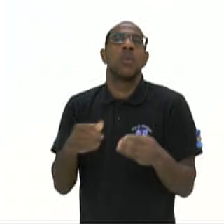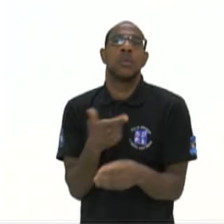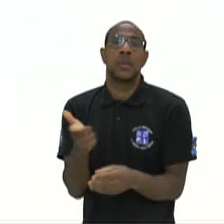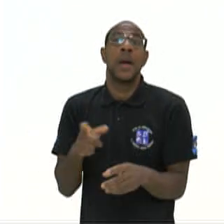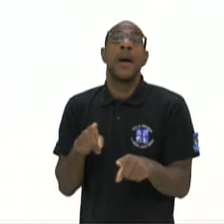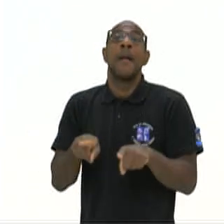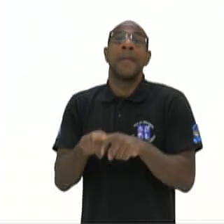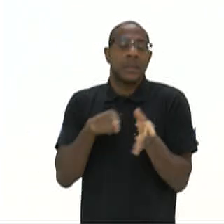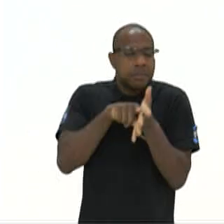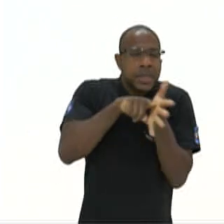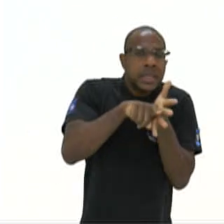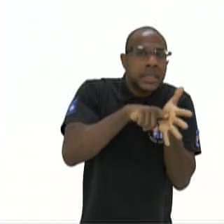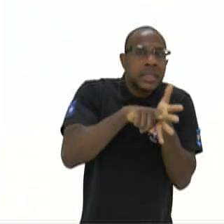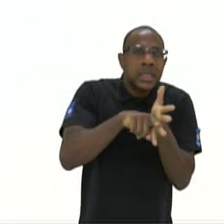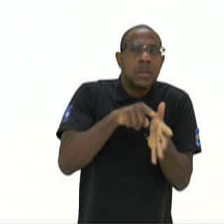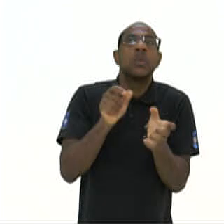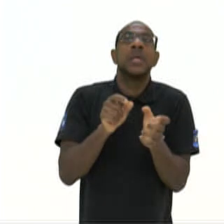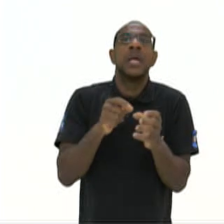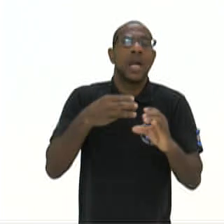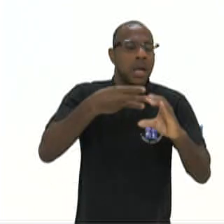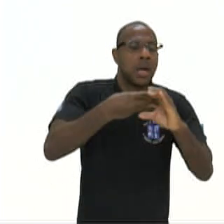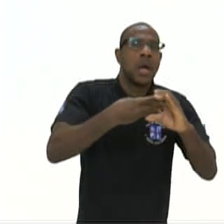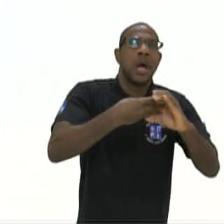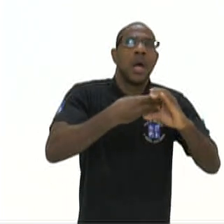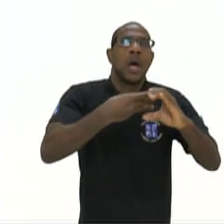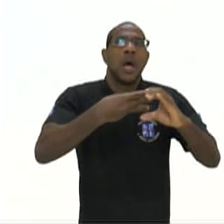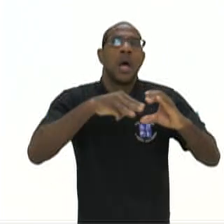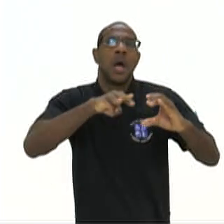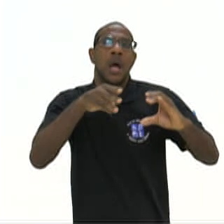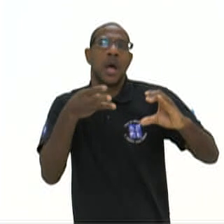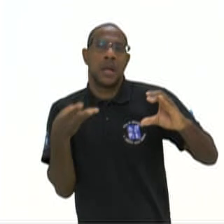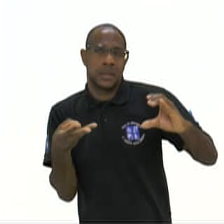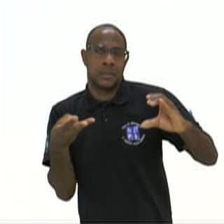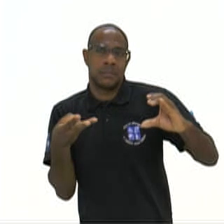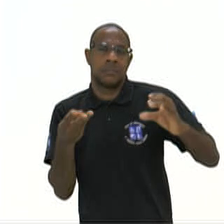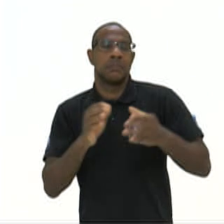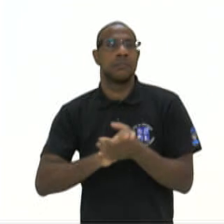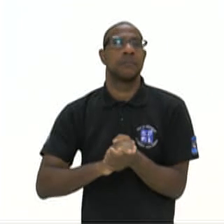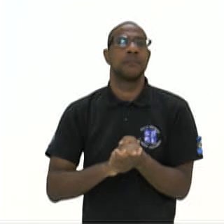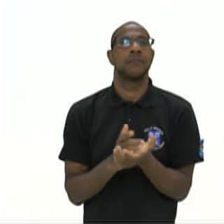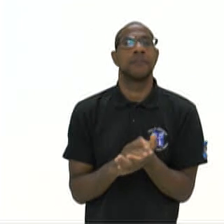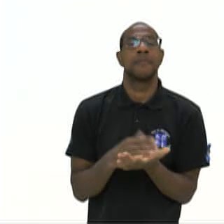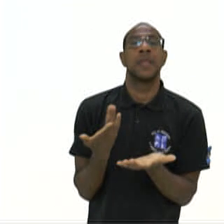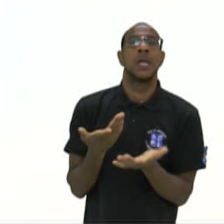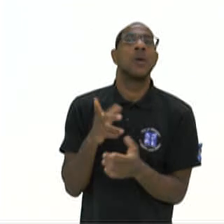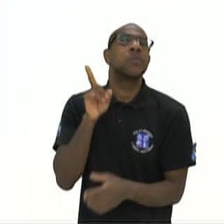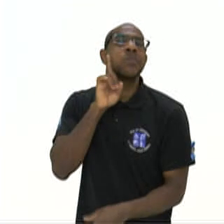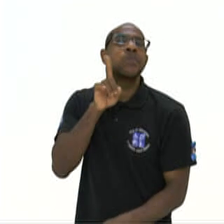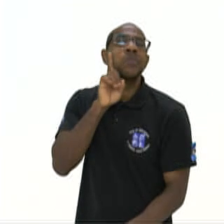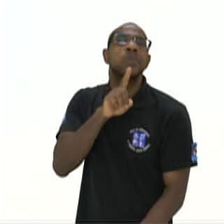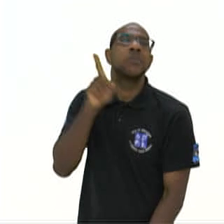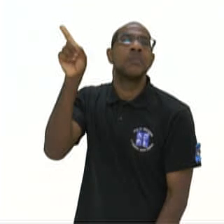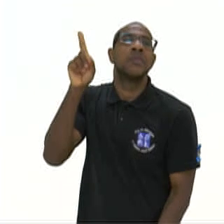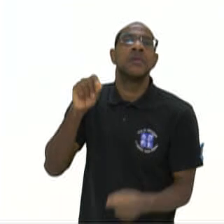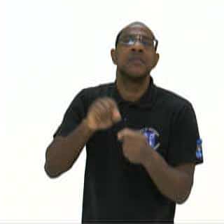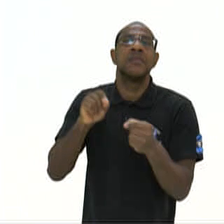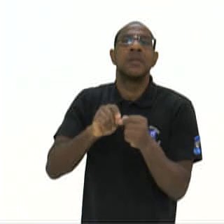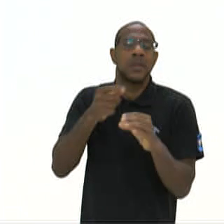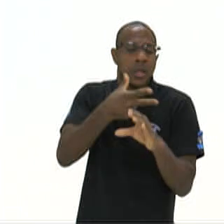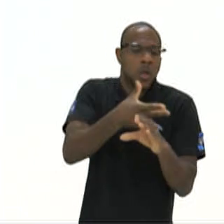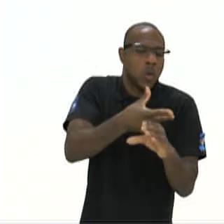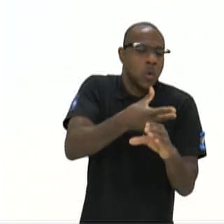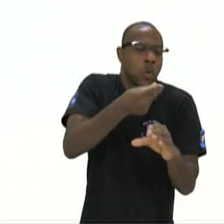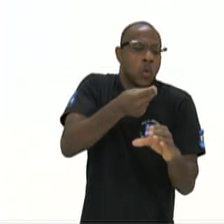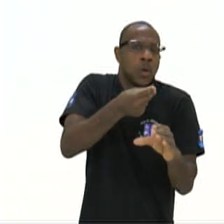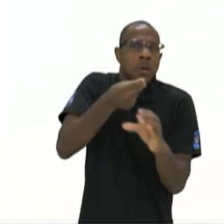células-tronco, reverter doenças, assim, de certa forma, incuráveis. Nos Estados Unidos, eles fizeram um transplante com essas